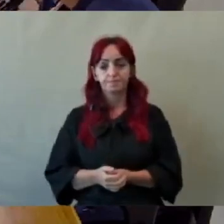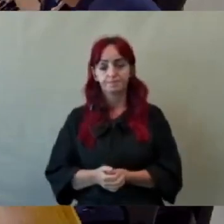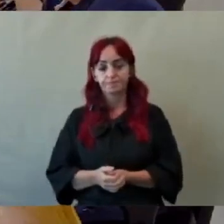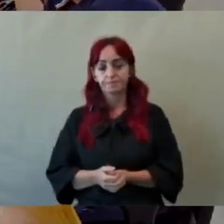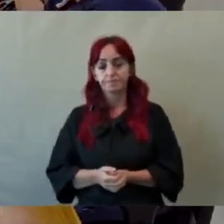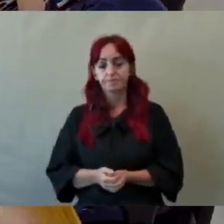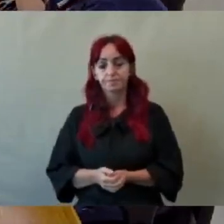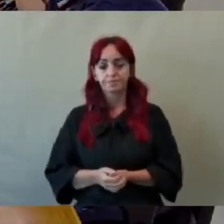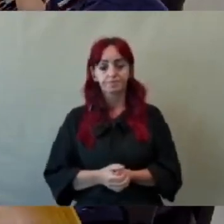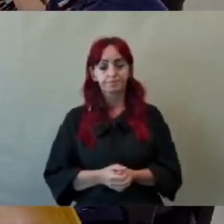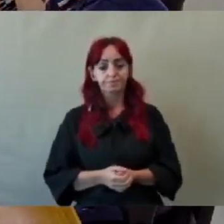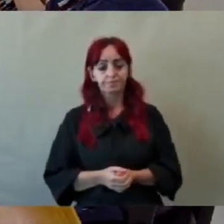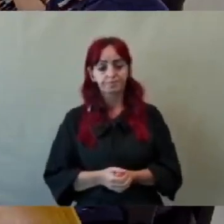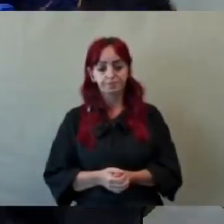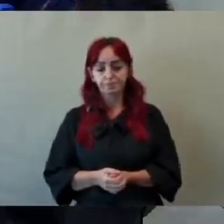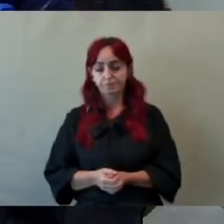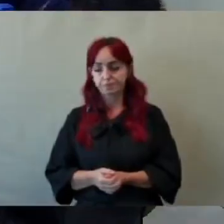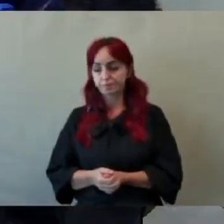Obrigada.